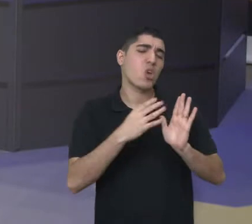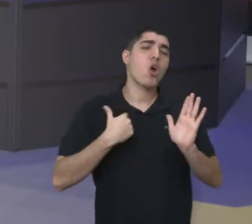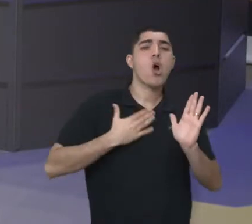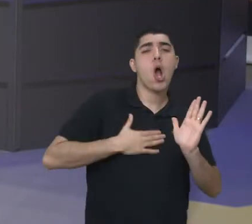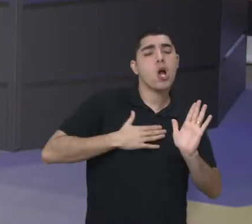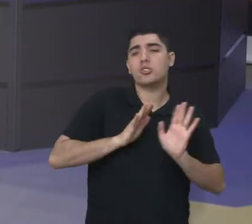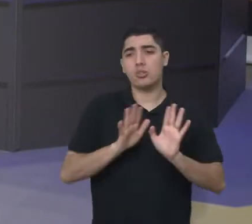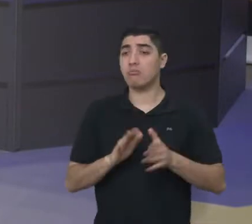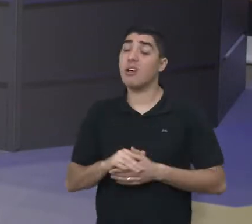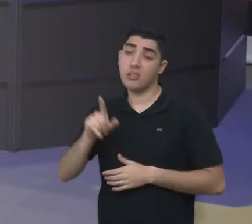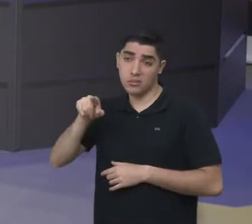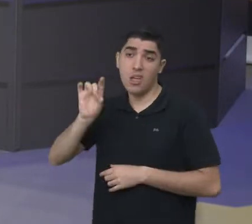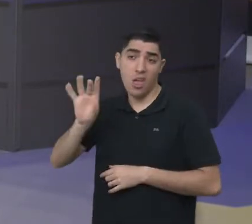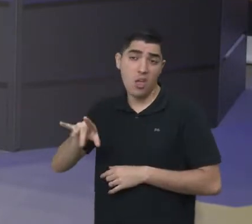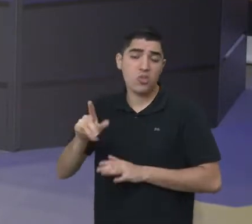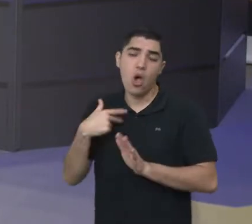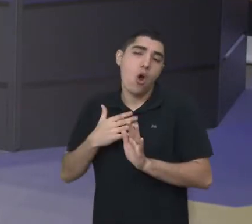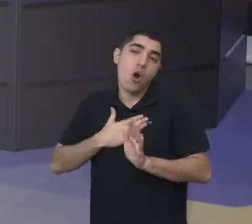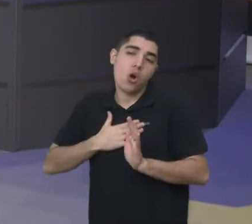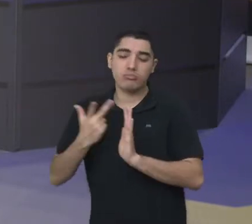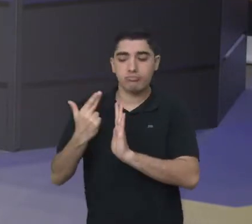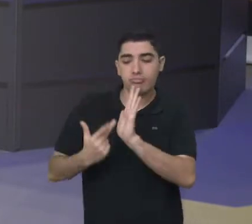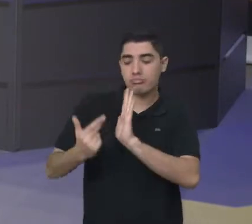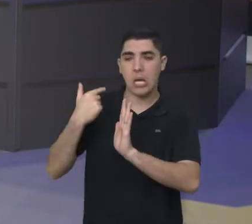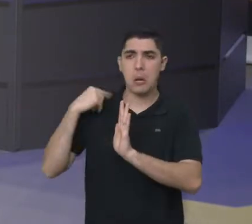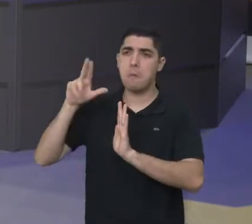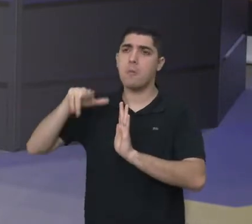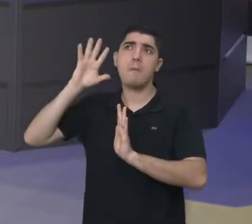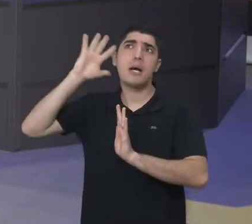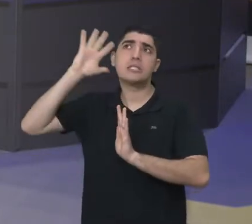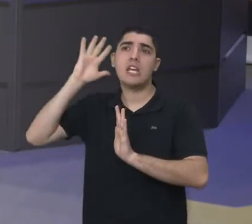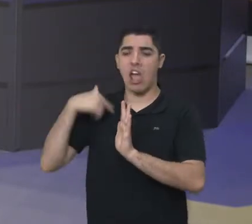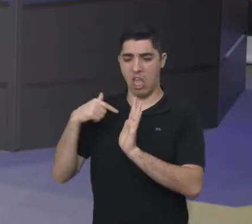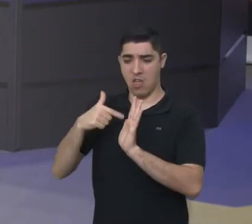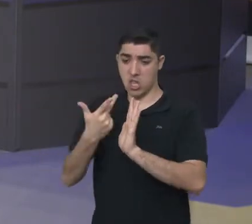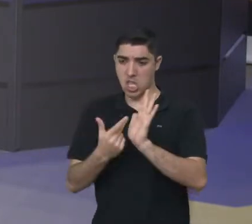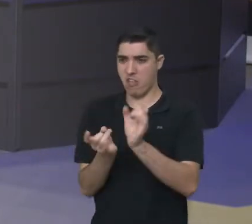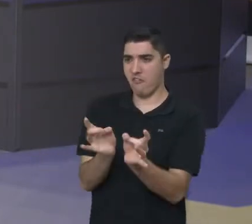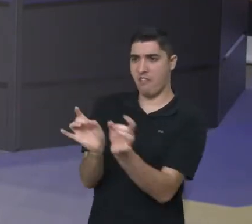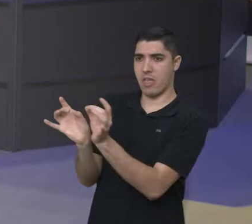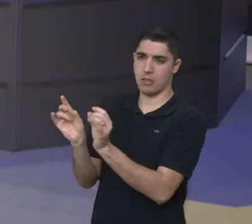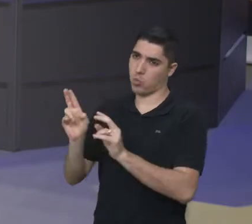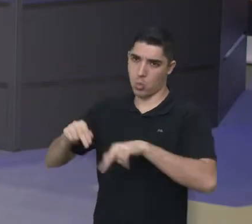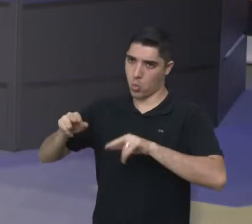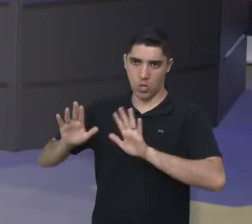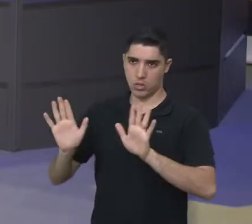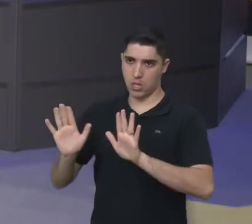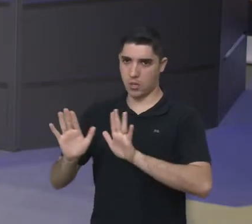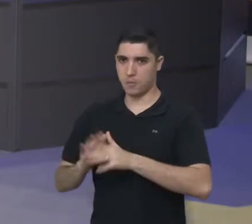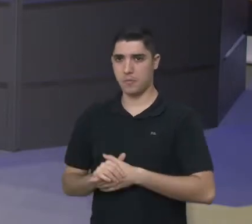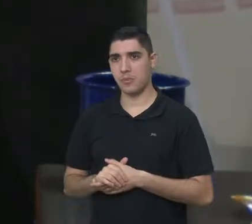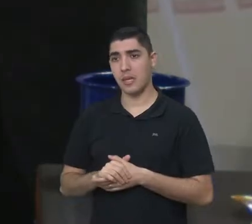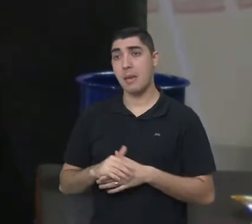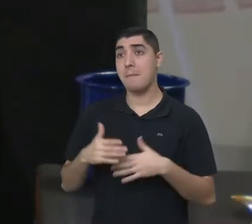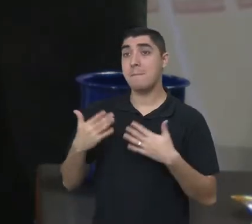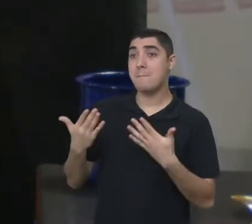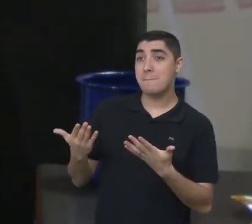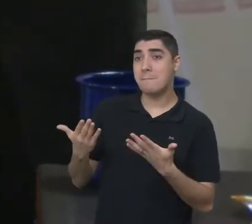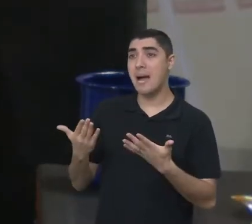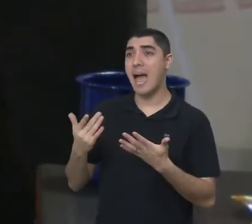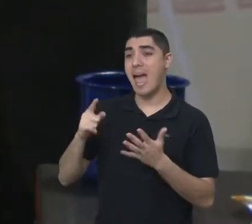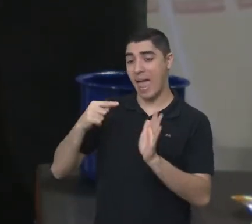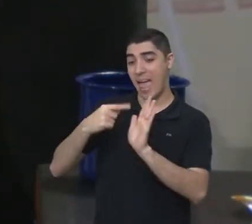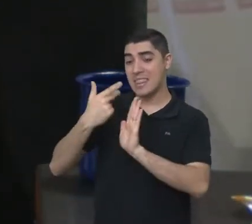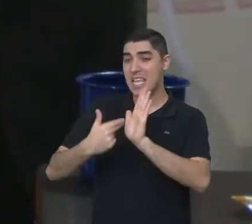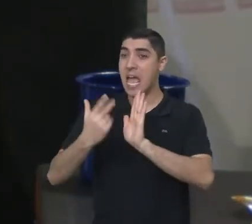Sim, era um hobby para mim. Você levava muito a sério esse hobby? Não comercializava. Levava, não sei se posso